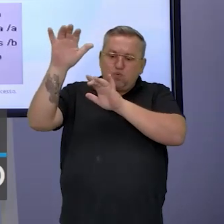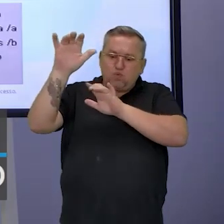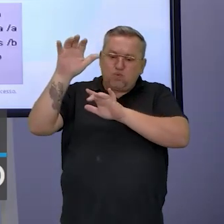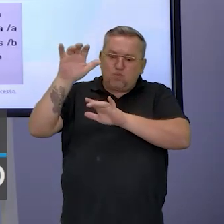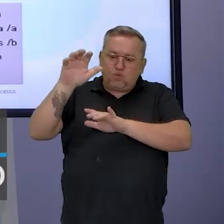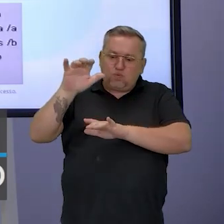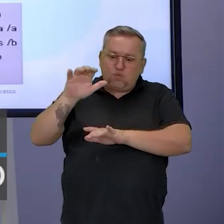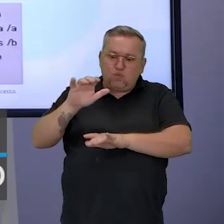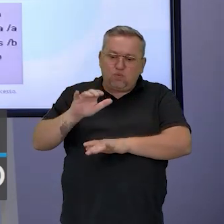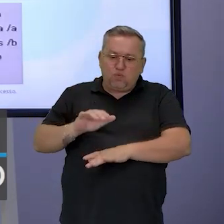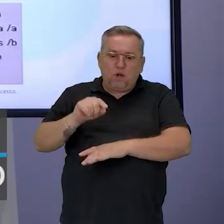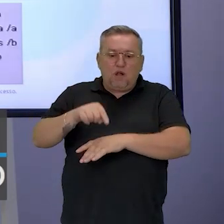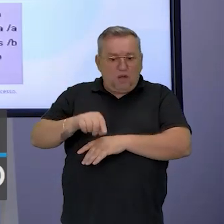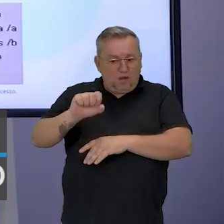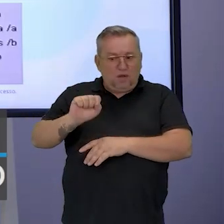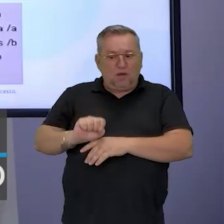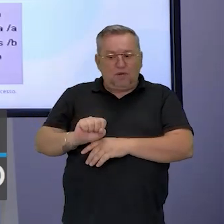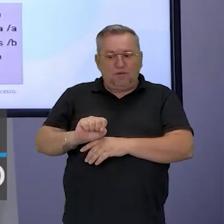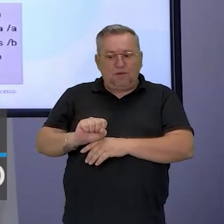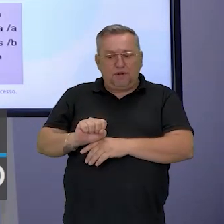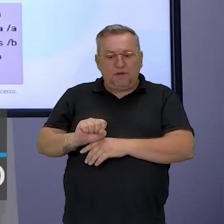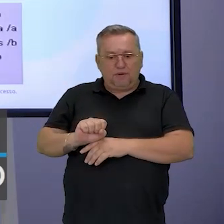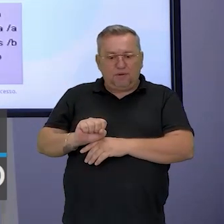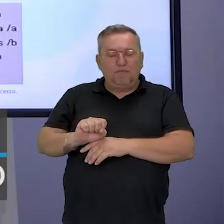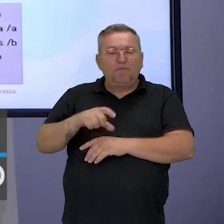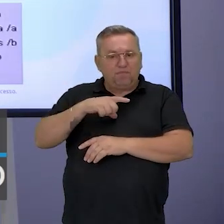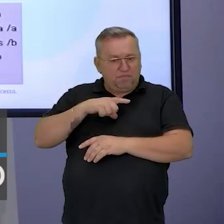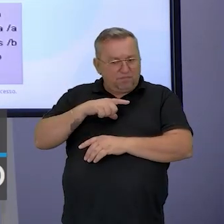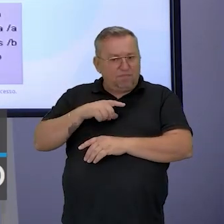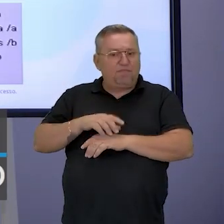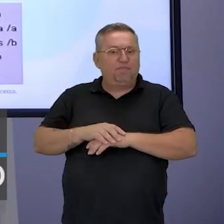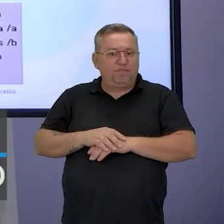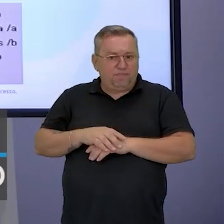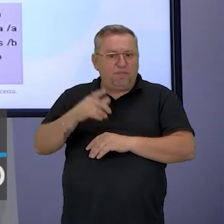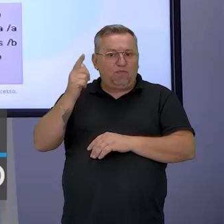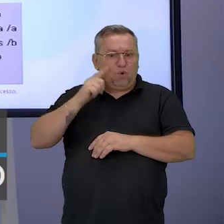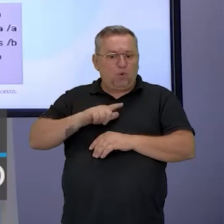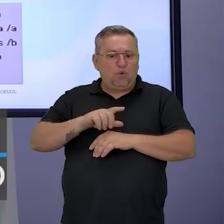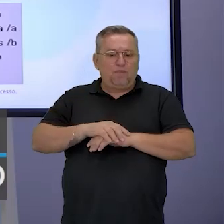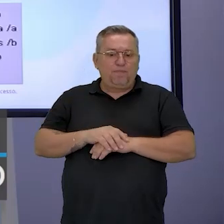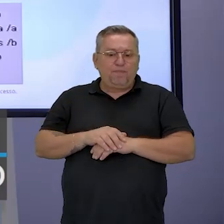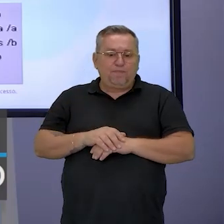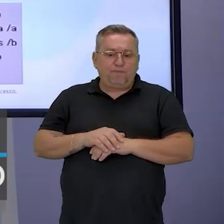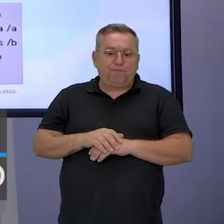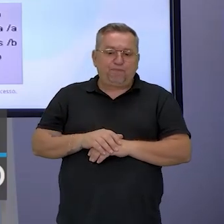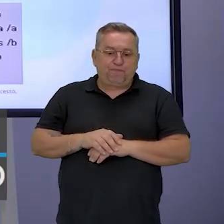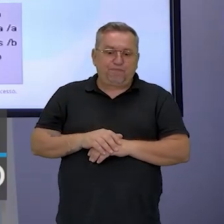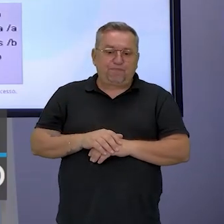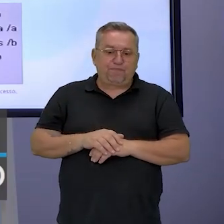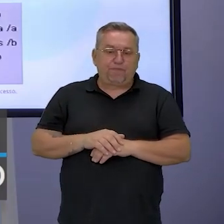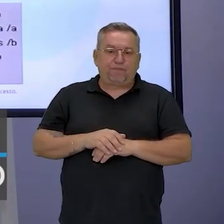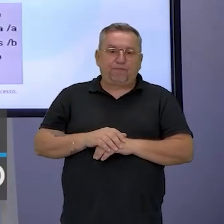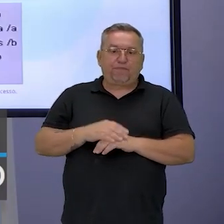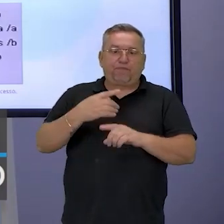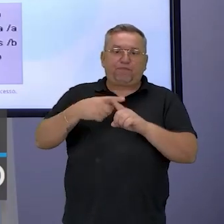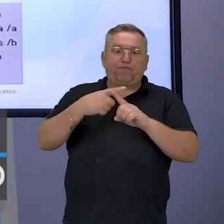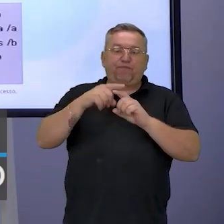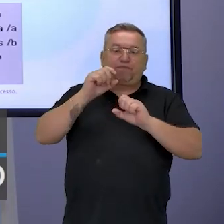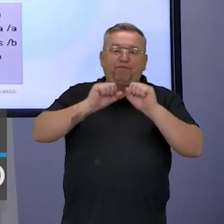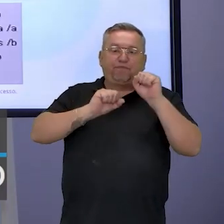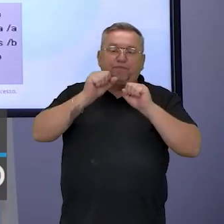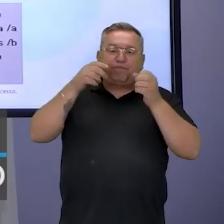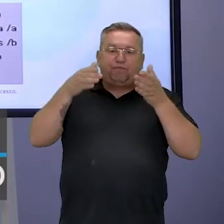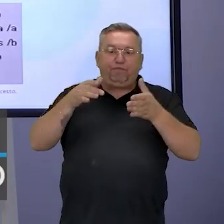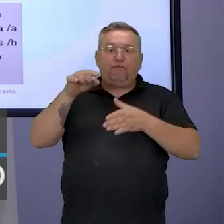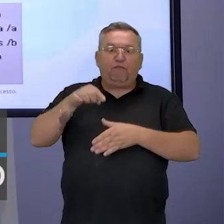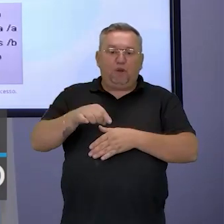melhor esperança de vida mais tranquila, mais confortável, de sucesso, acabou vindo para o Sudeste, porque a industrialização se